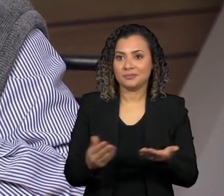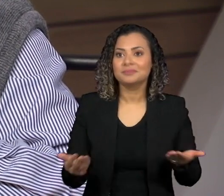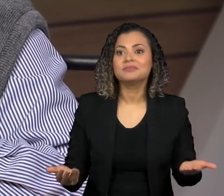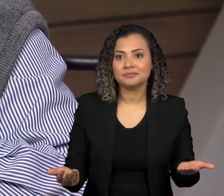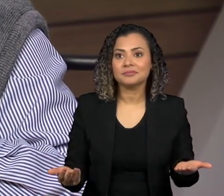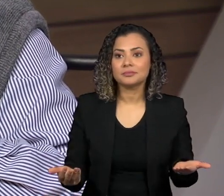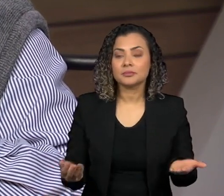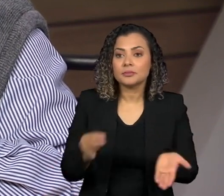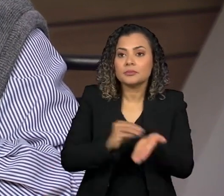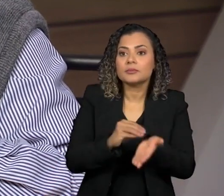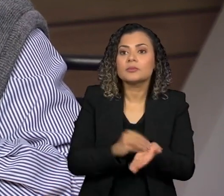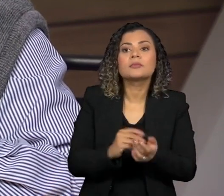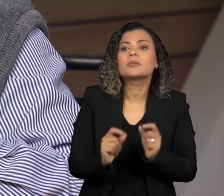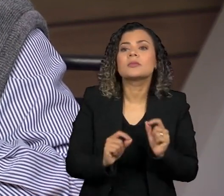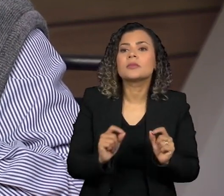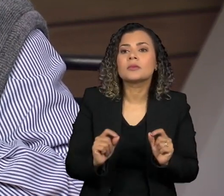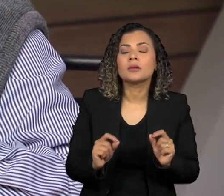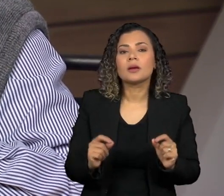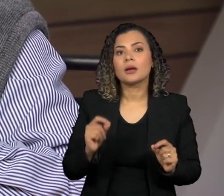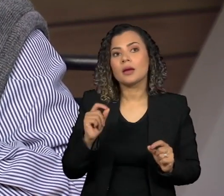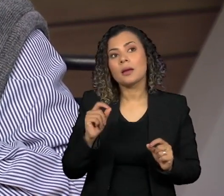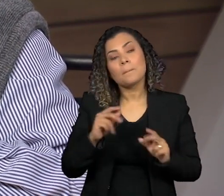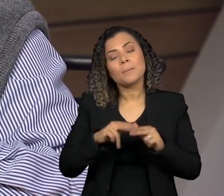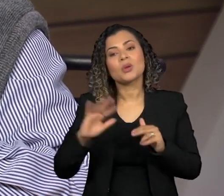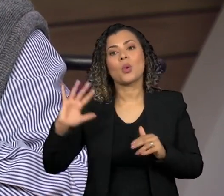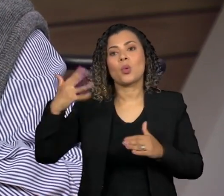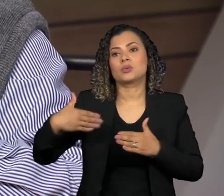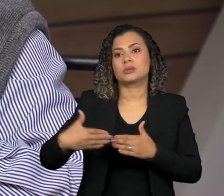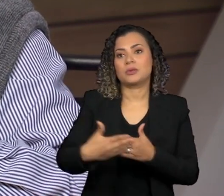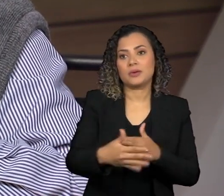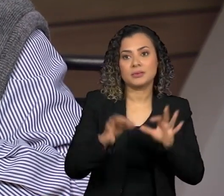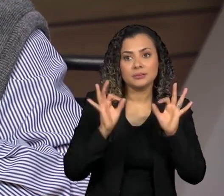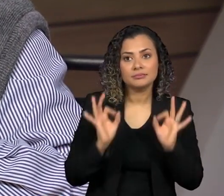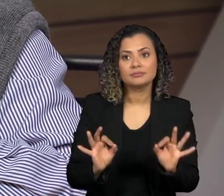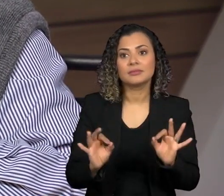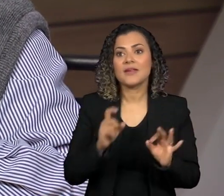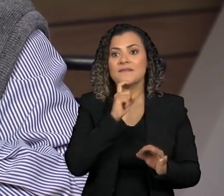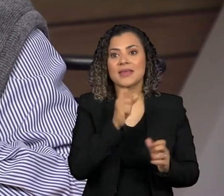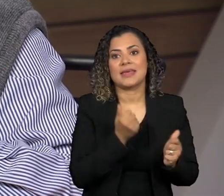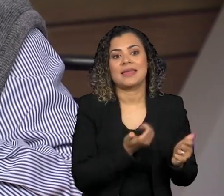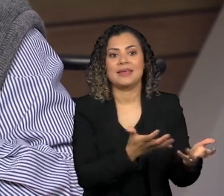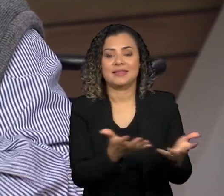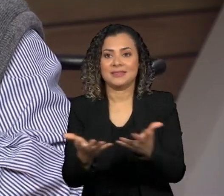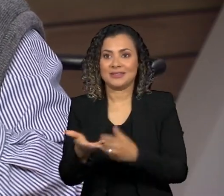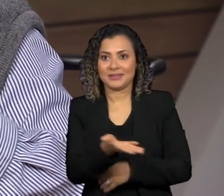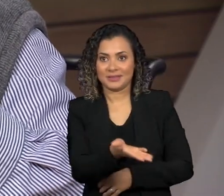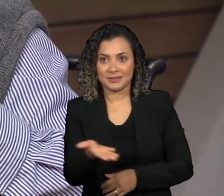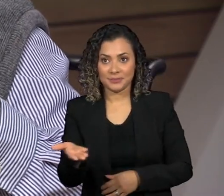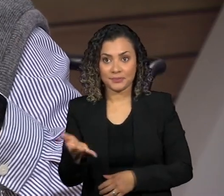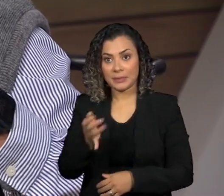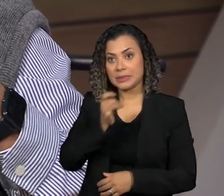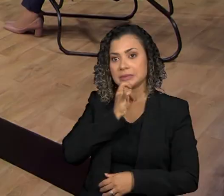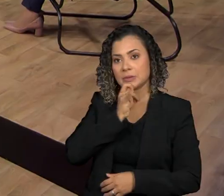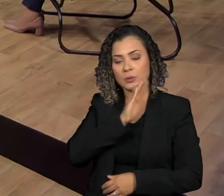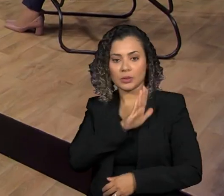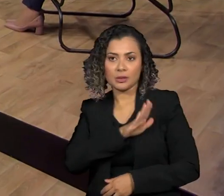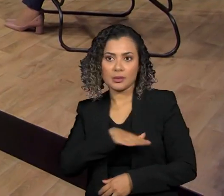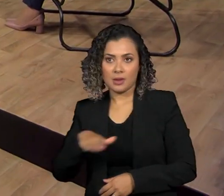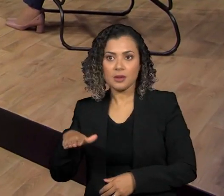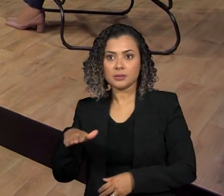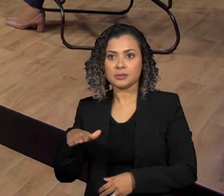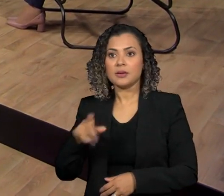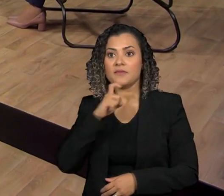faz falta a ponto de você medir as consequências da não exposição ao verde. Por exemplo, crianças que vivem em